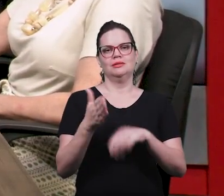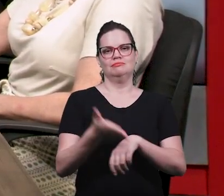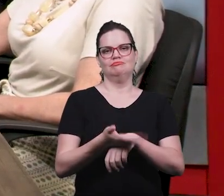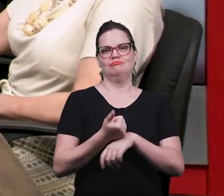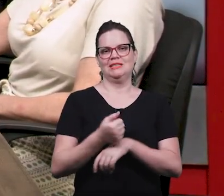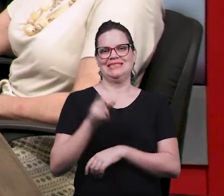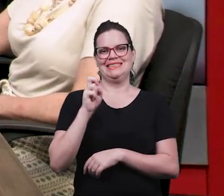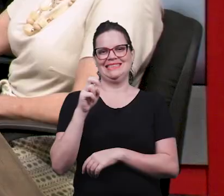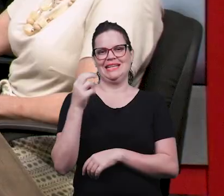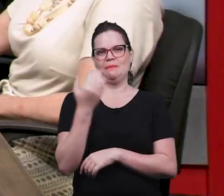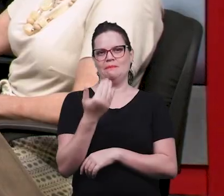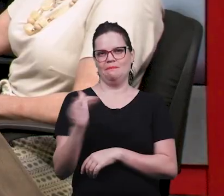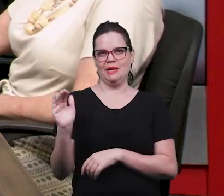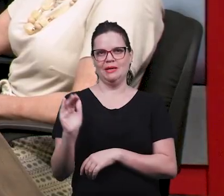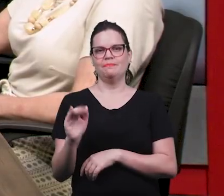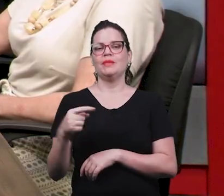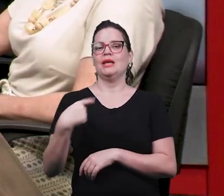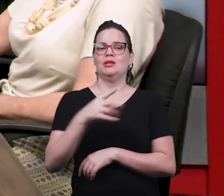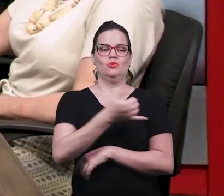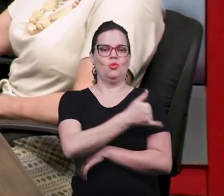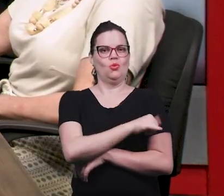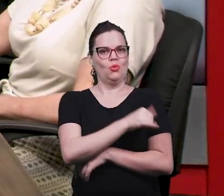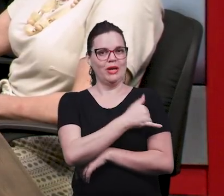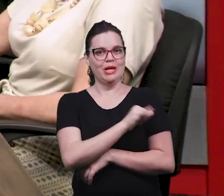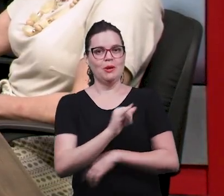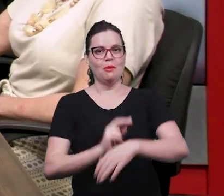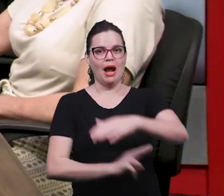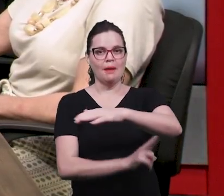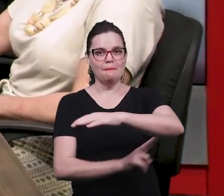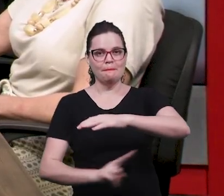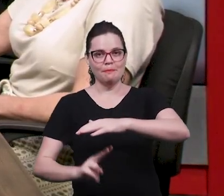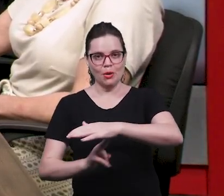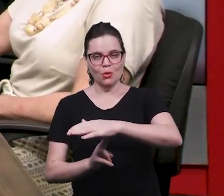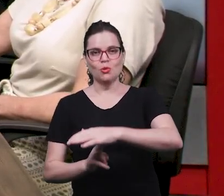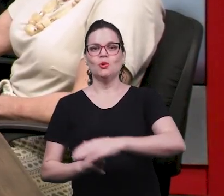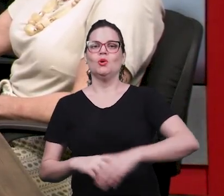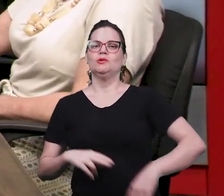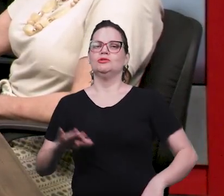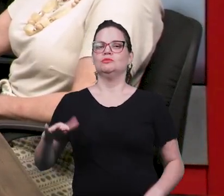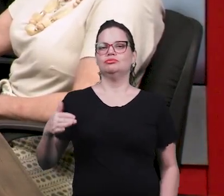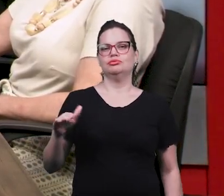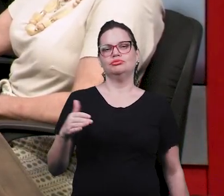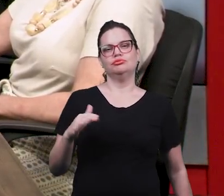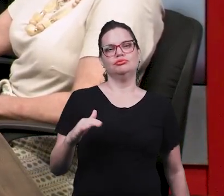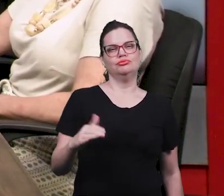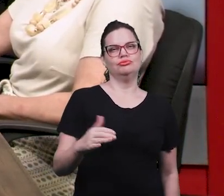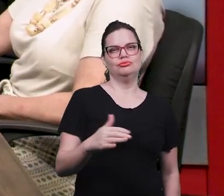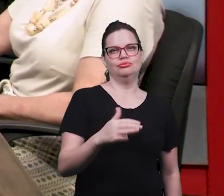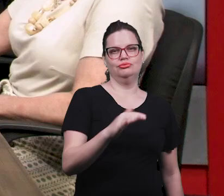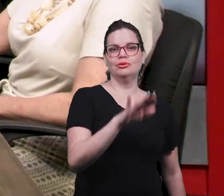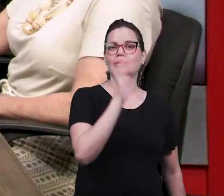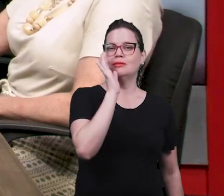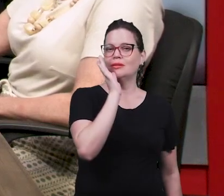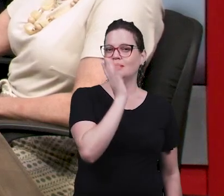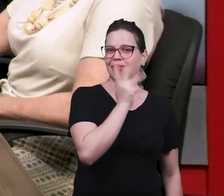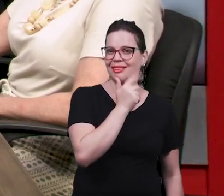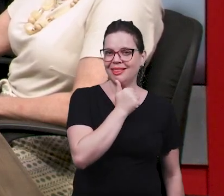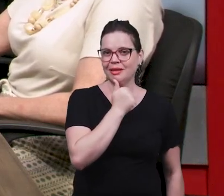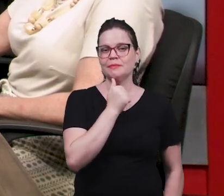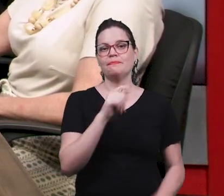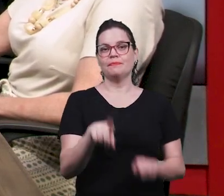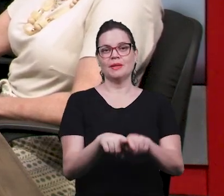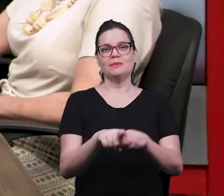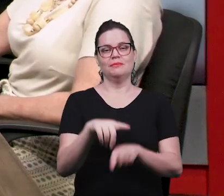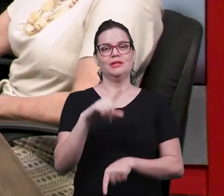para o curso. Atravessava a ponte Rio-Niterói. Pegava a Avenida Brasil, isso. Ia para Bom Sucesso. Inclusive